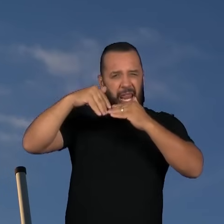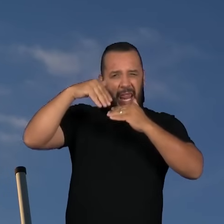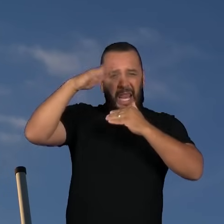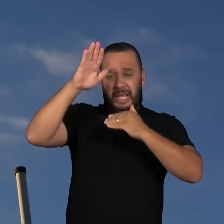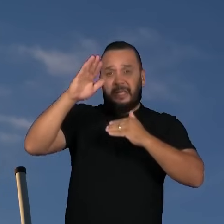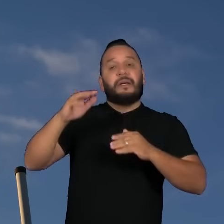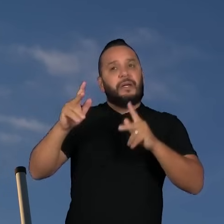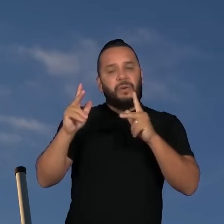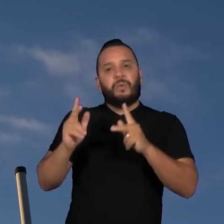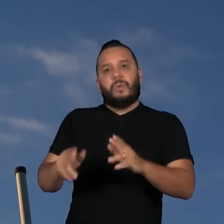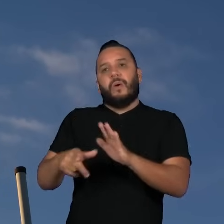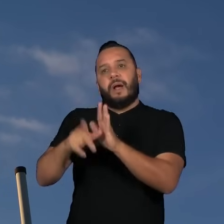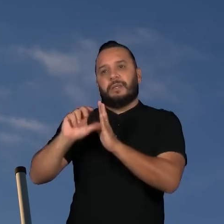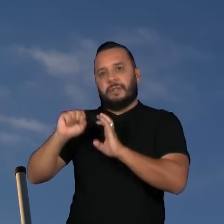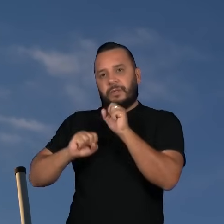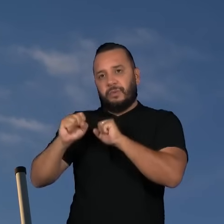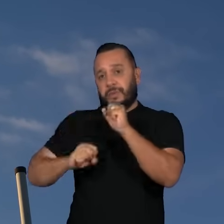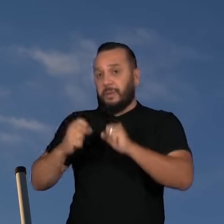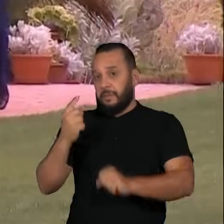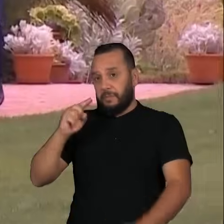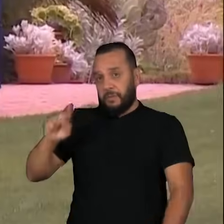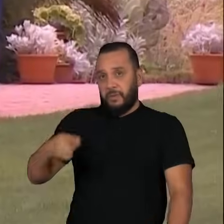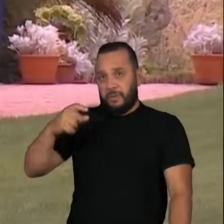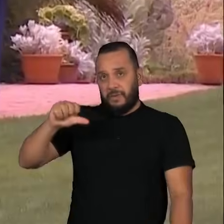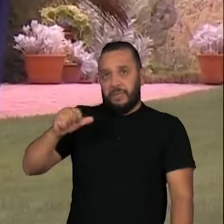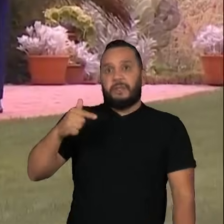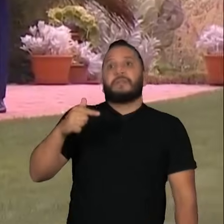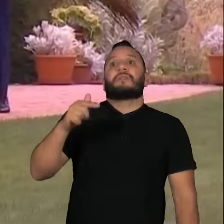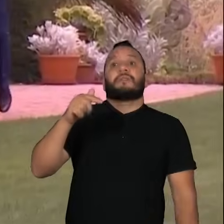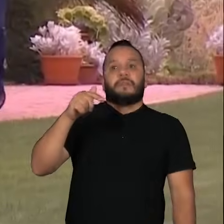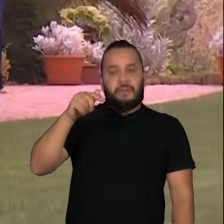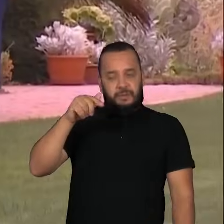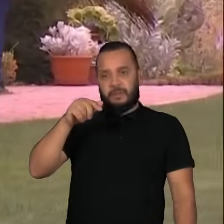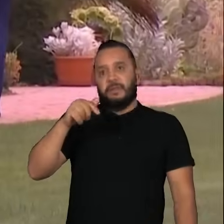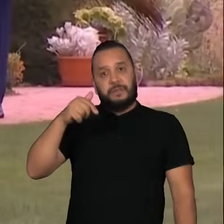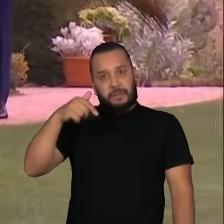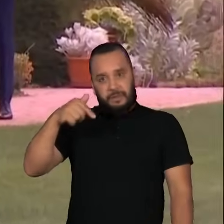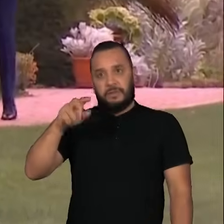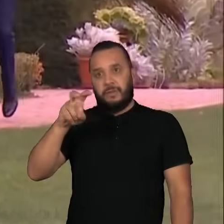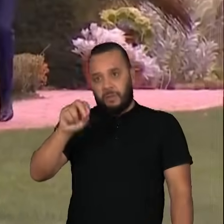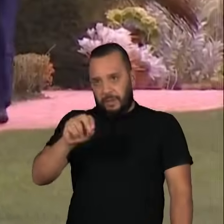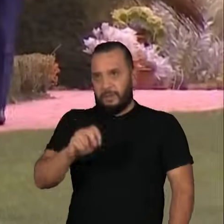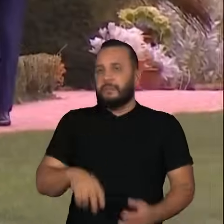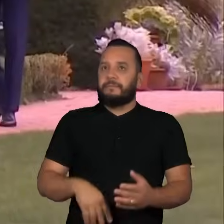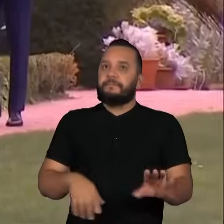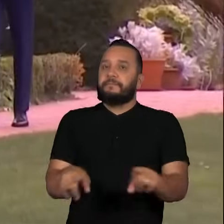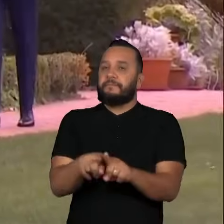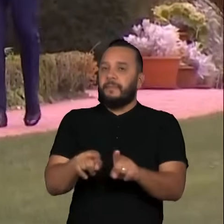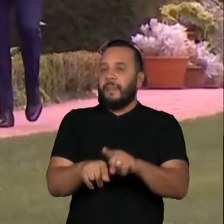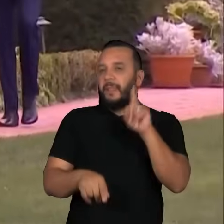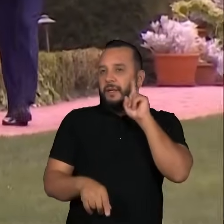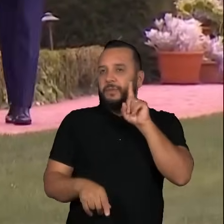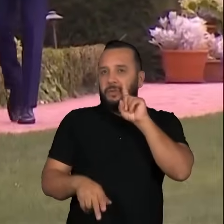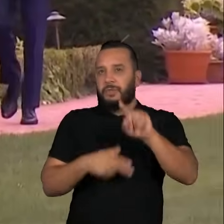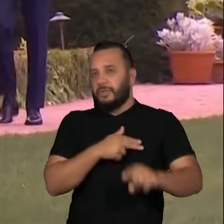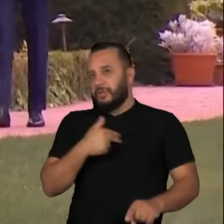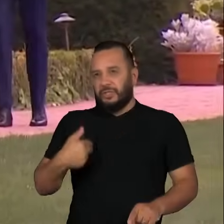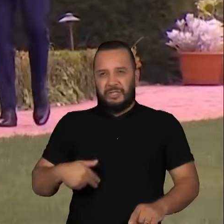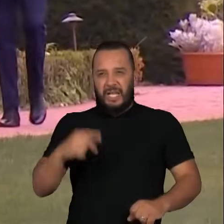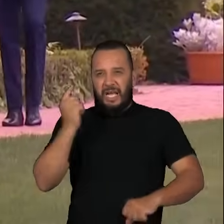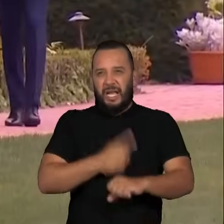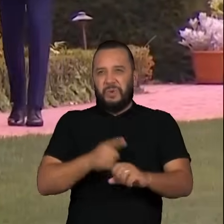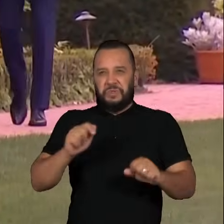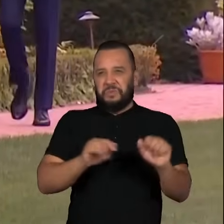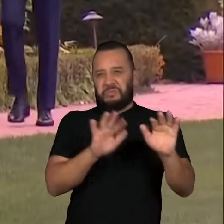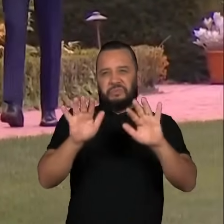em 1750. Estados Unidos e China, os 2 maiores poluidores da Terra,